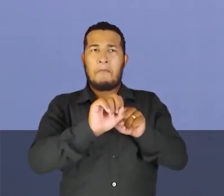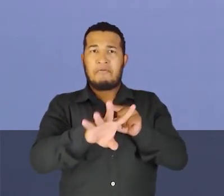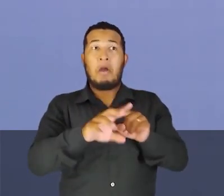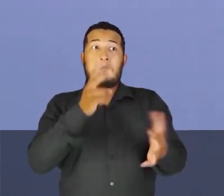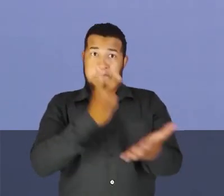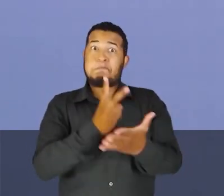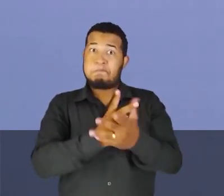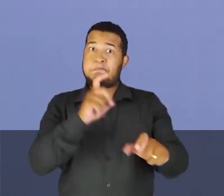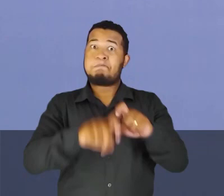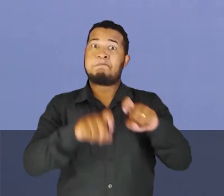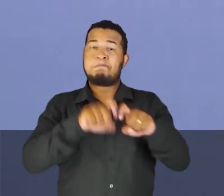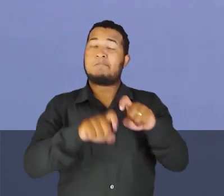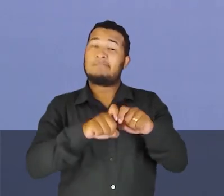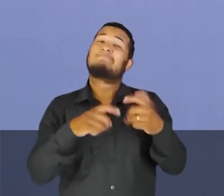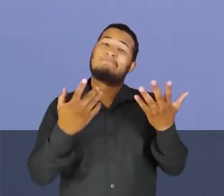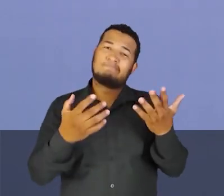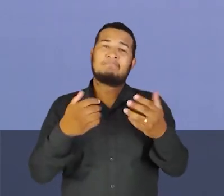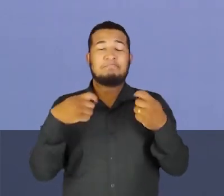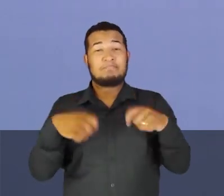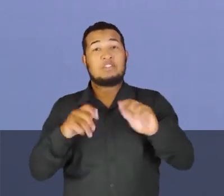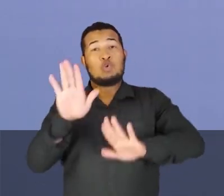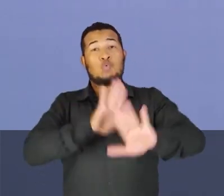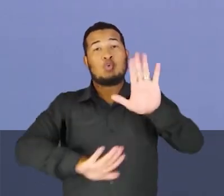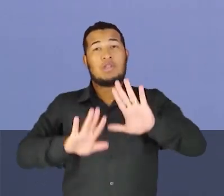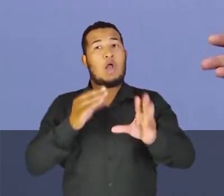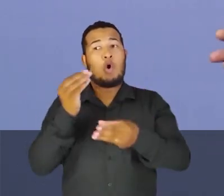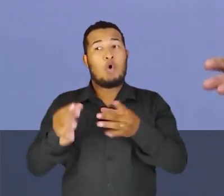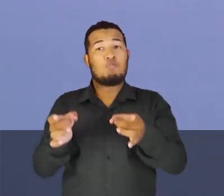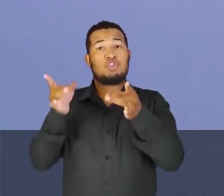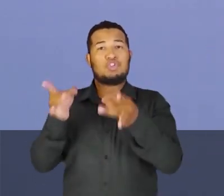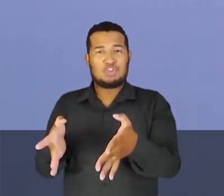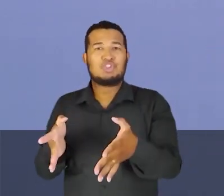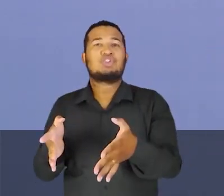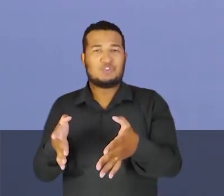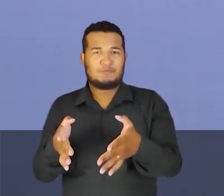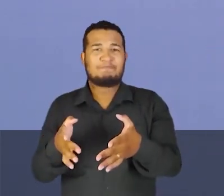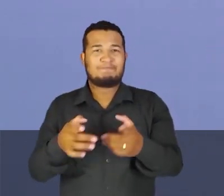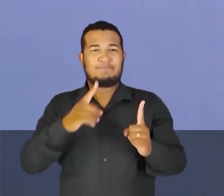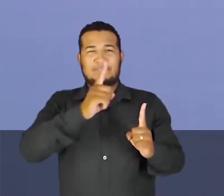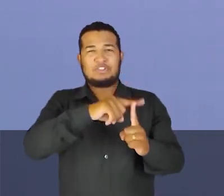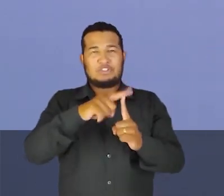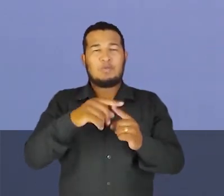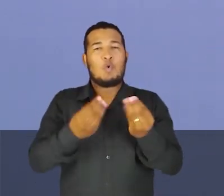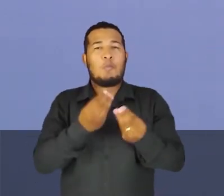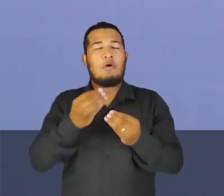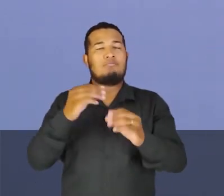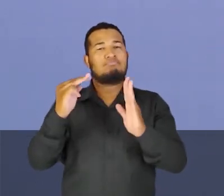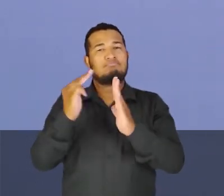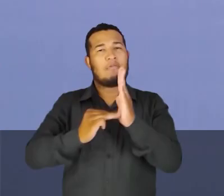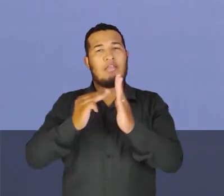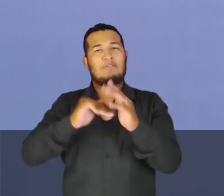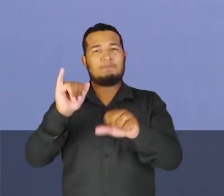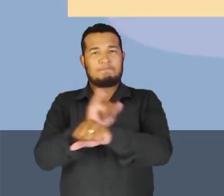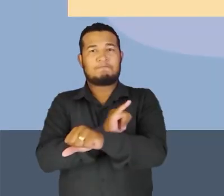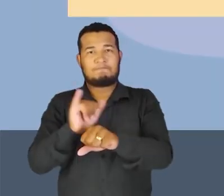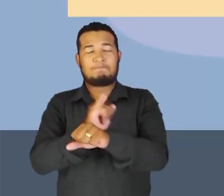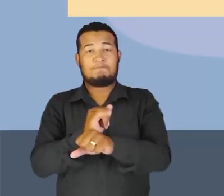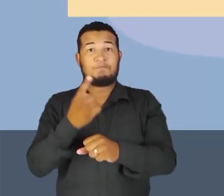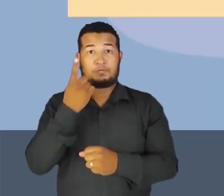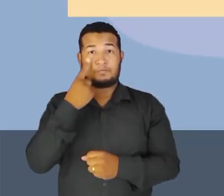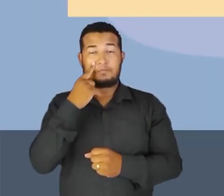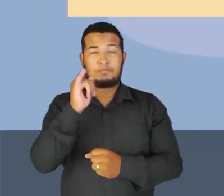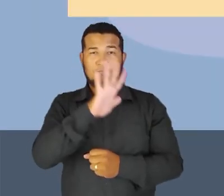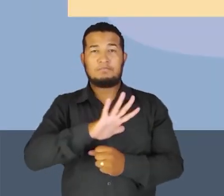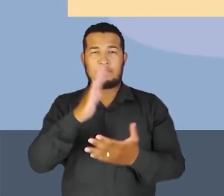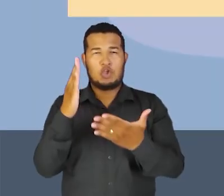alguns cuidados devem ser tomados também na hora de descartar esse tipo de método contraceptivo. Observe na imagem